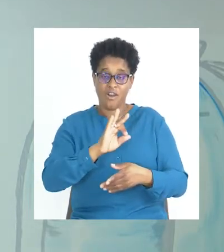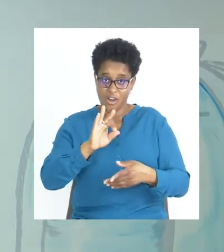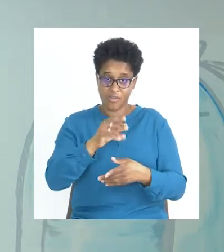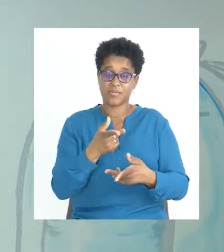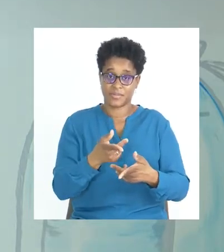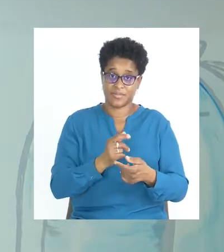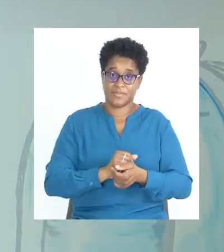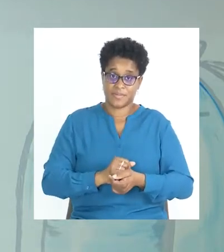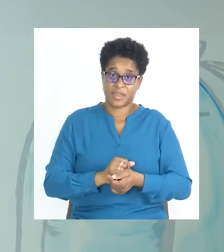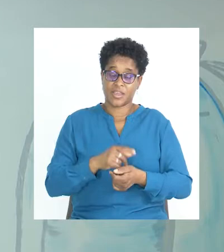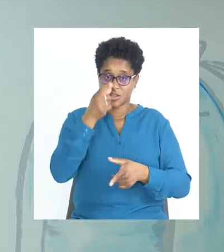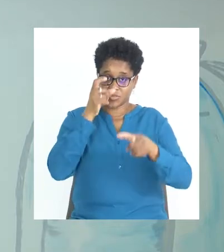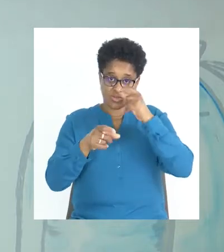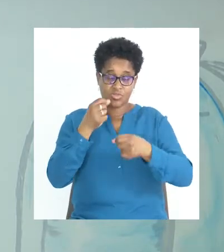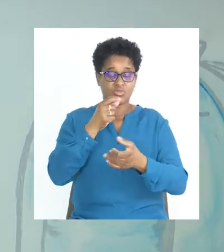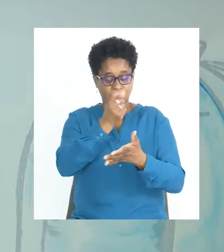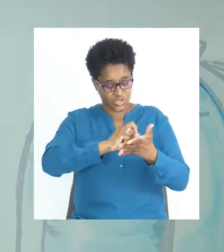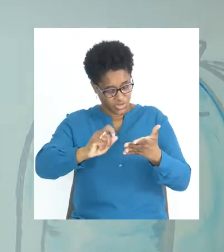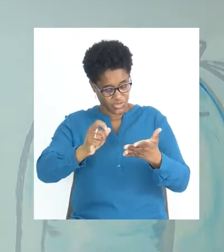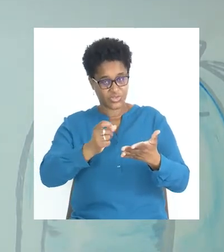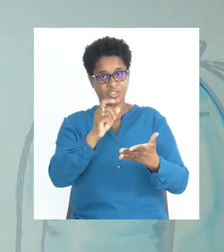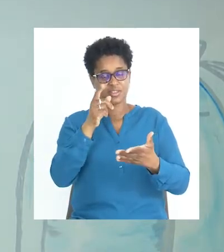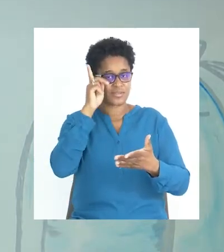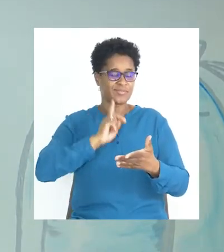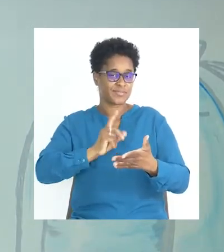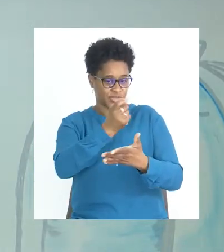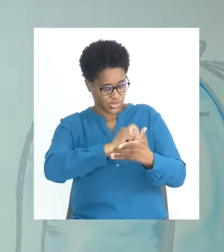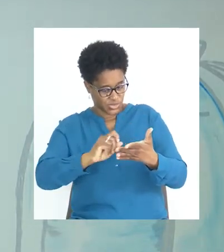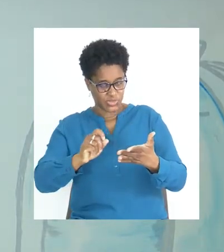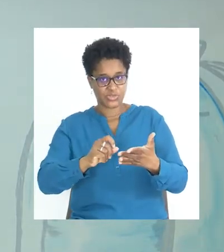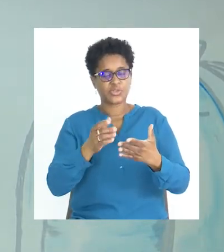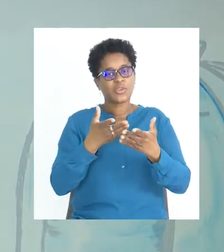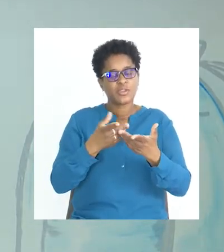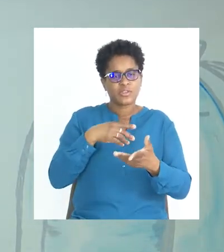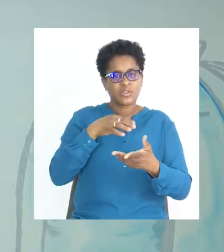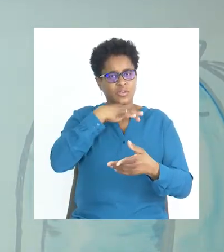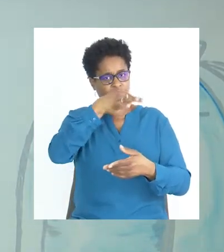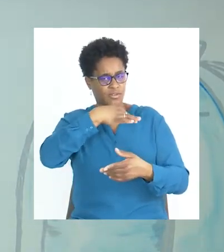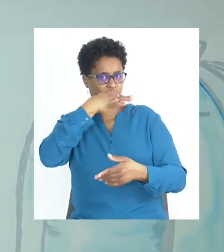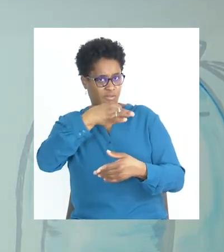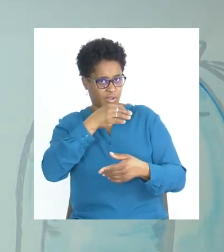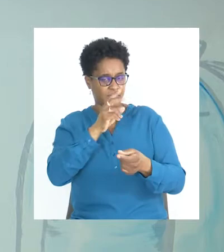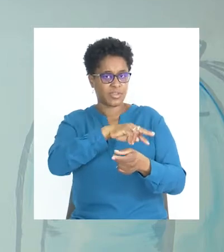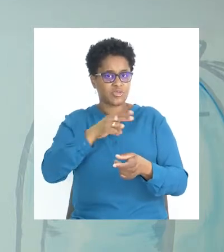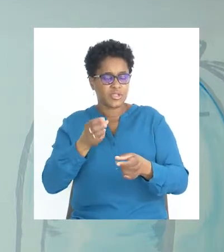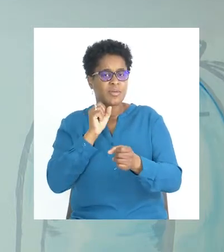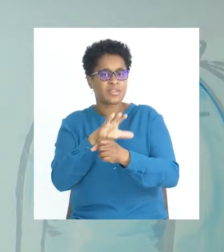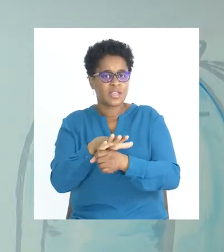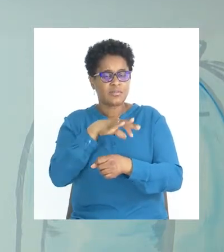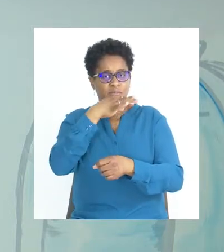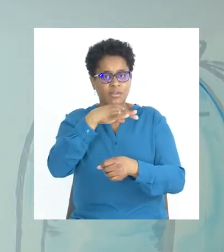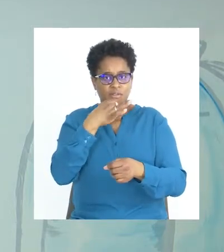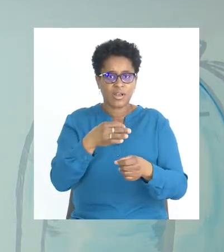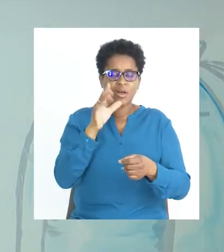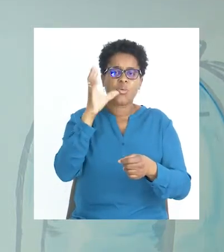forma que os escritores, escritoras, pessoas que produzem textos, usam para transmitir a sua mensagem para